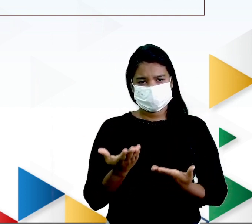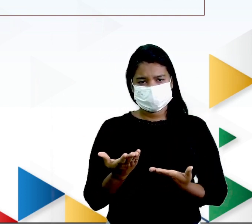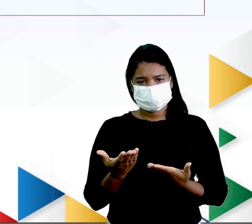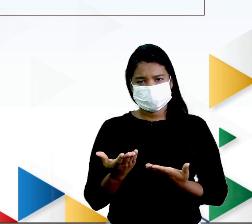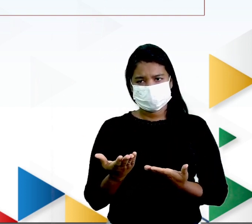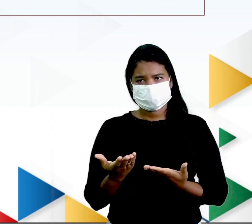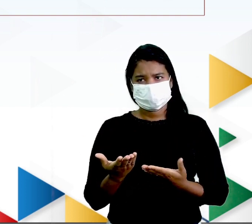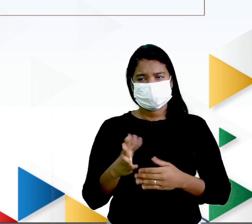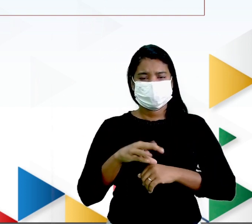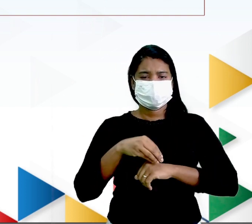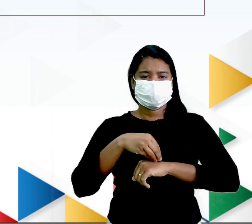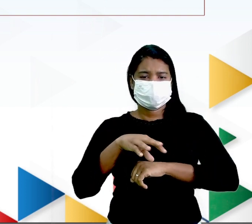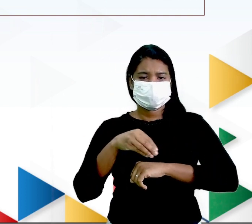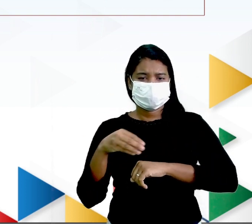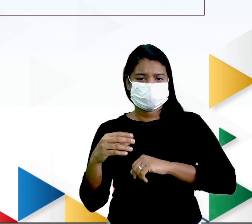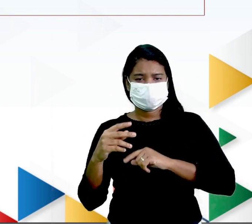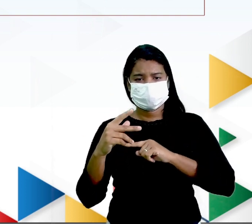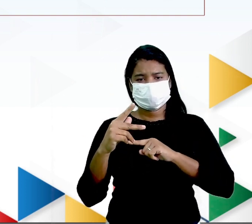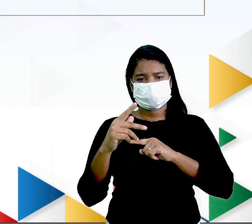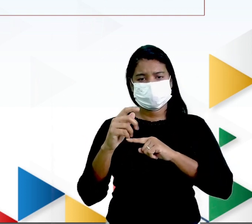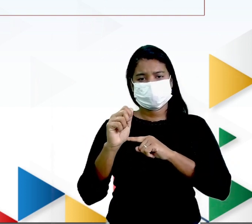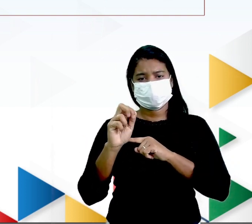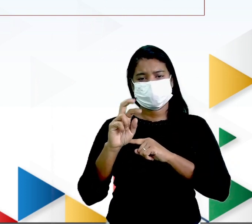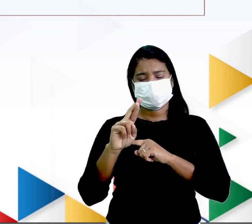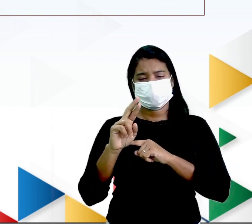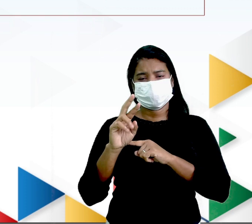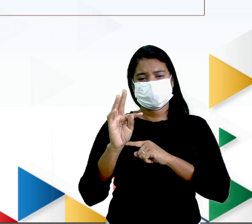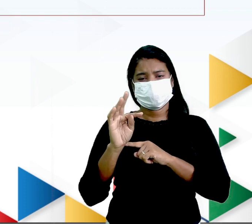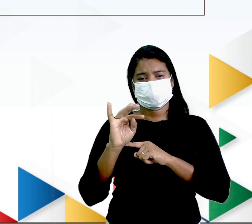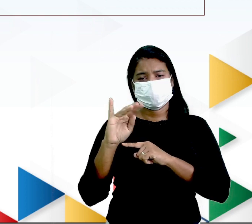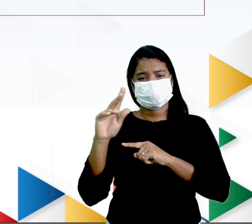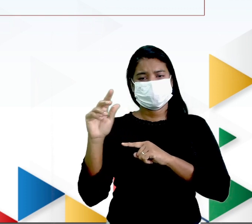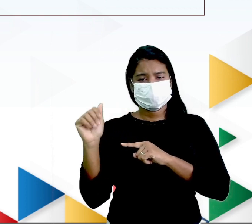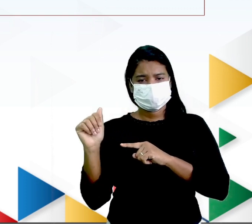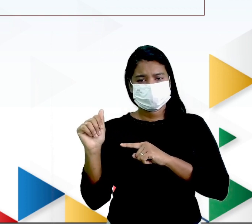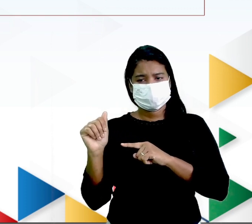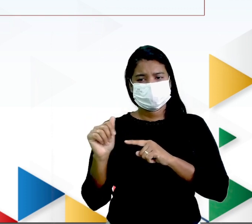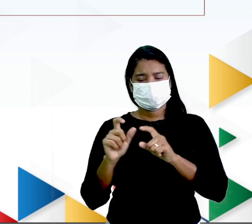falar partilha, é porque eu estou usando as unidades